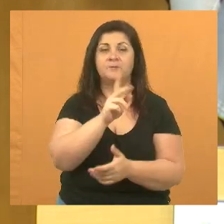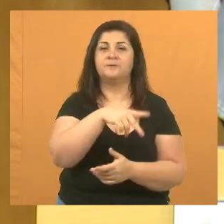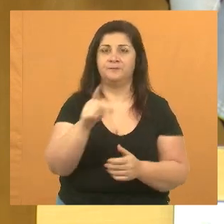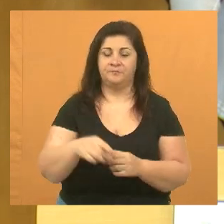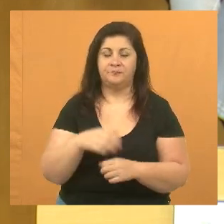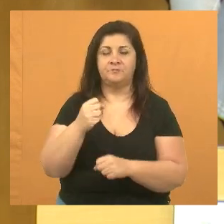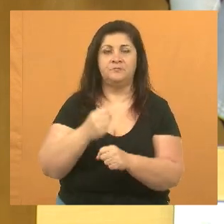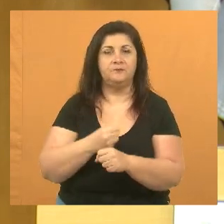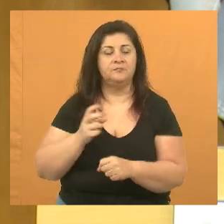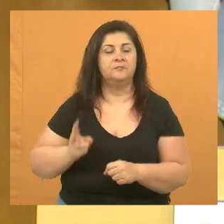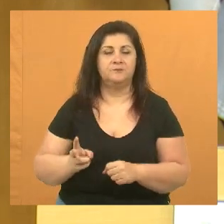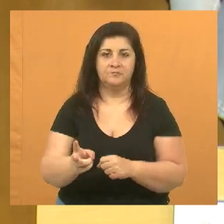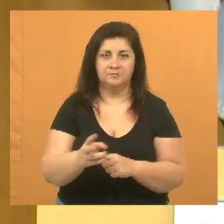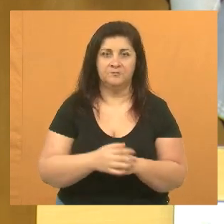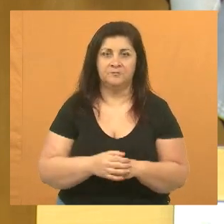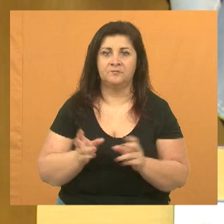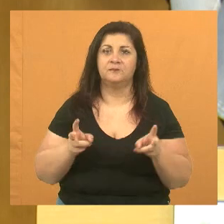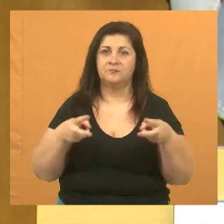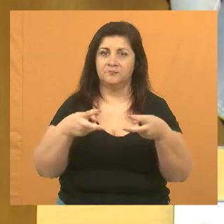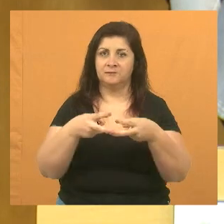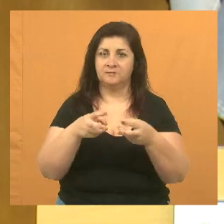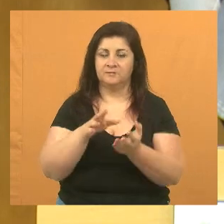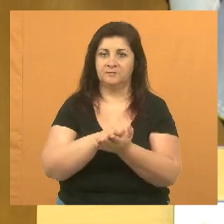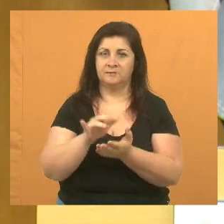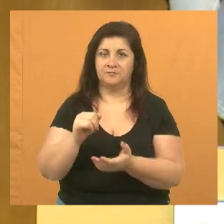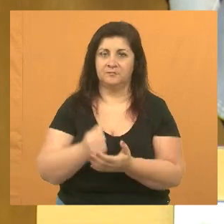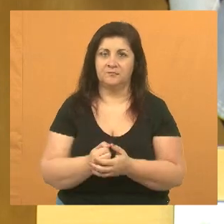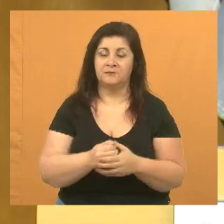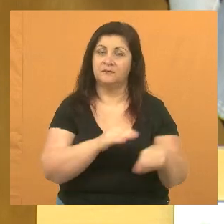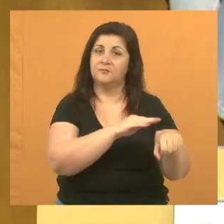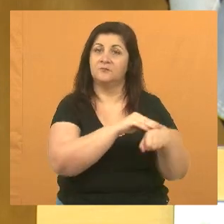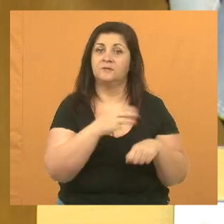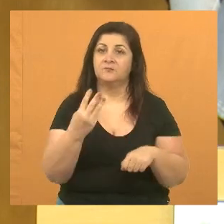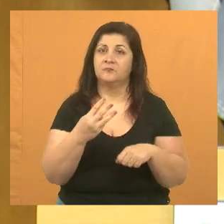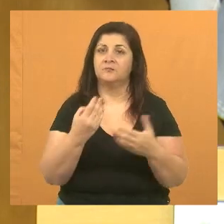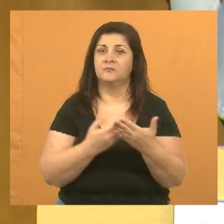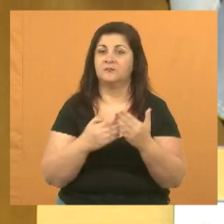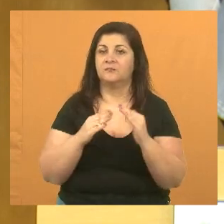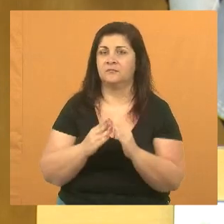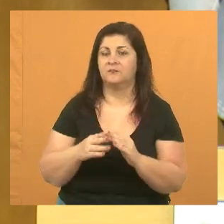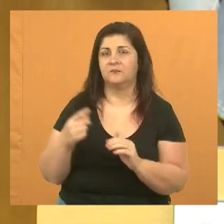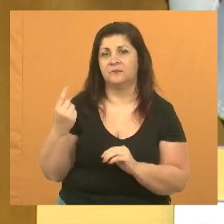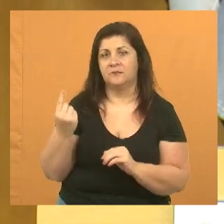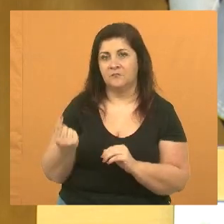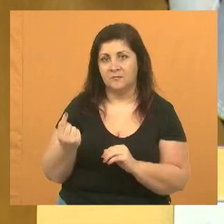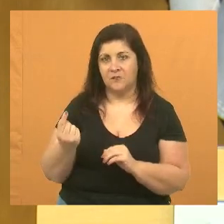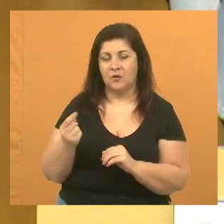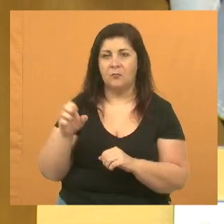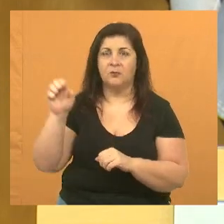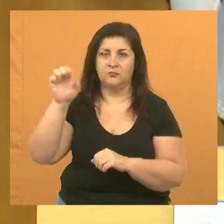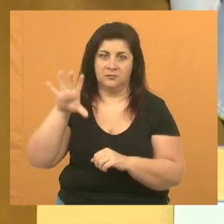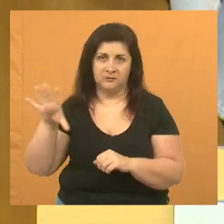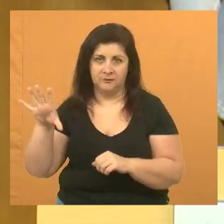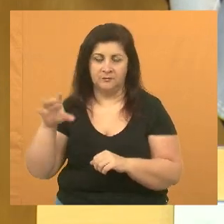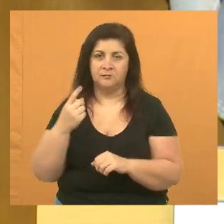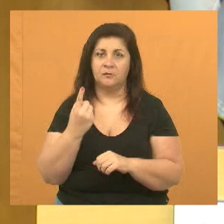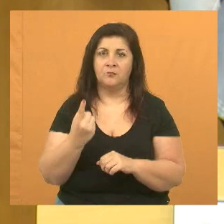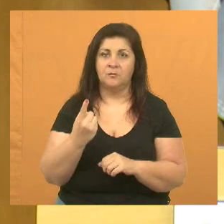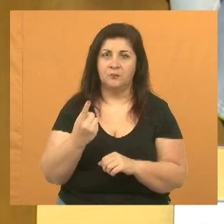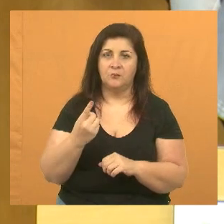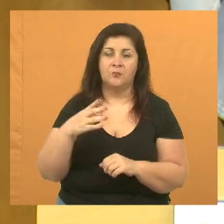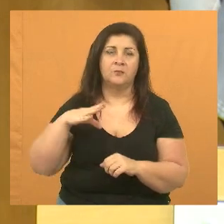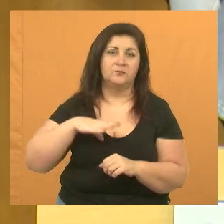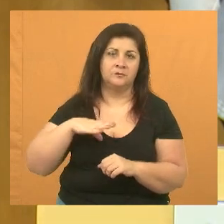Anualmente, a Câmara Municipal de Jacareí convida 3 escolas, sendo uma da rede estadual, uma da